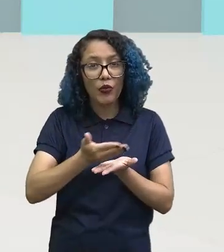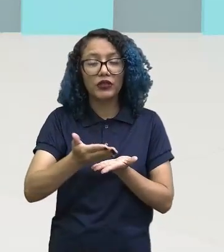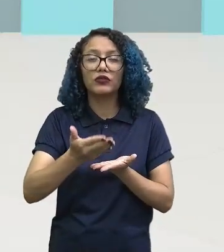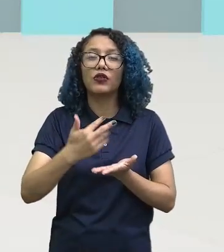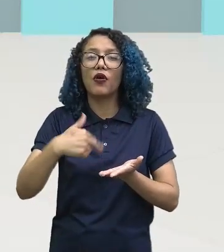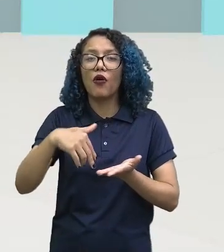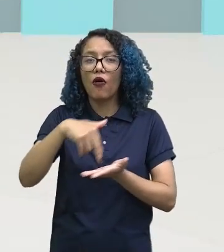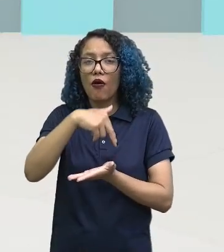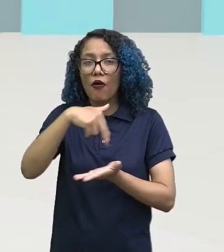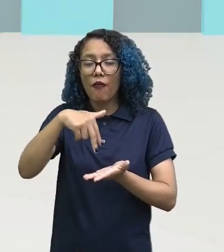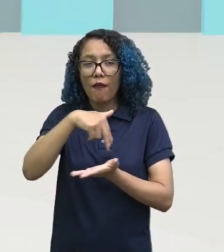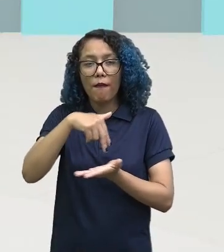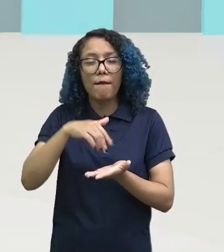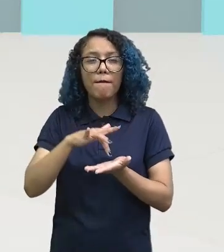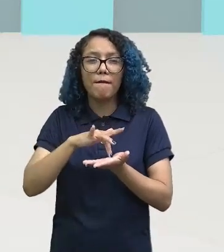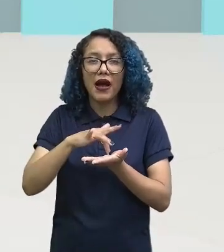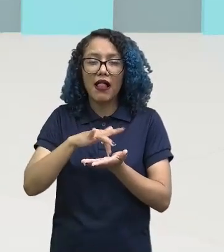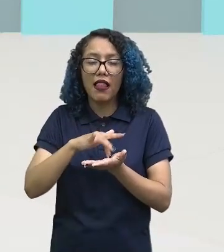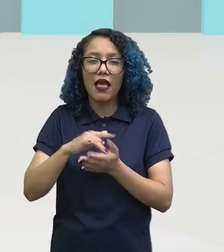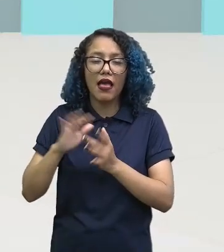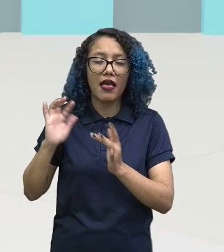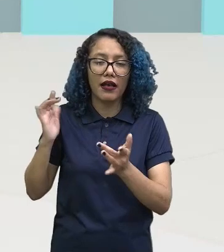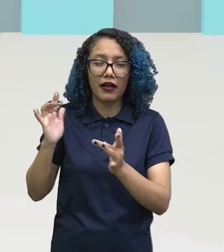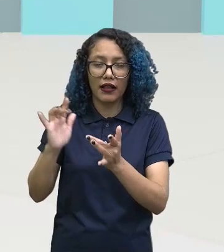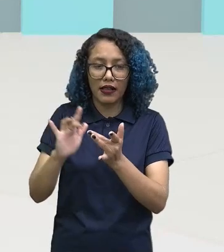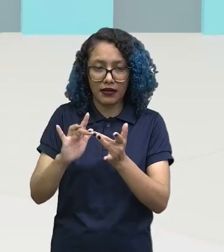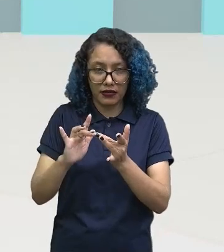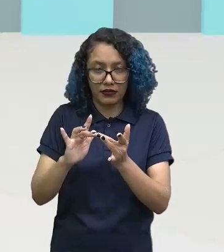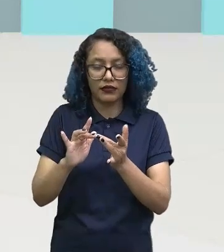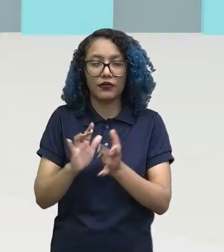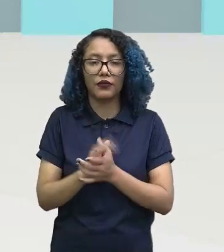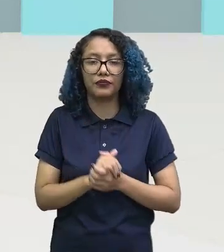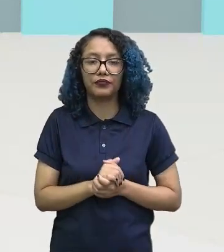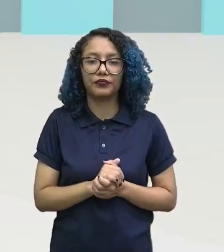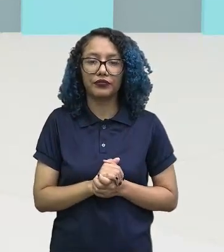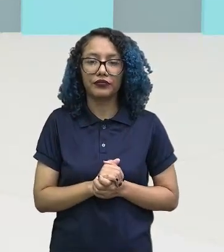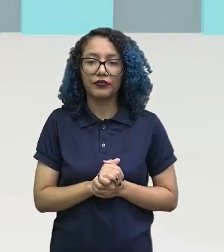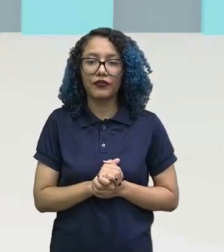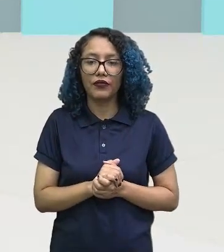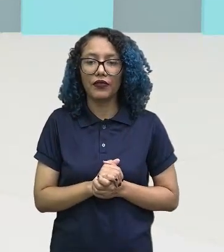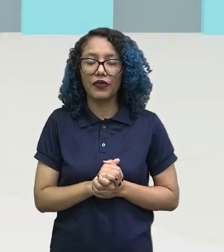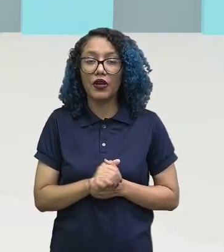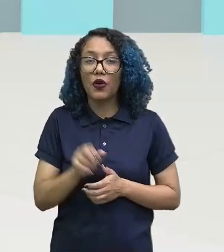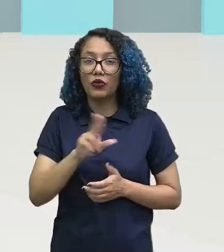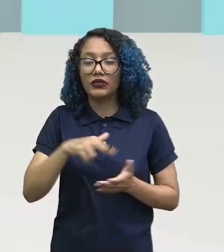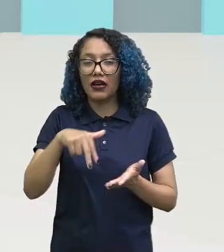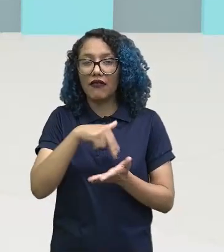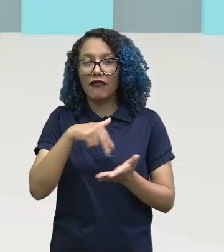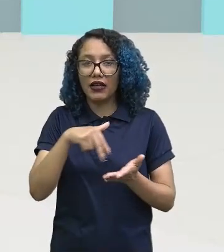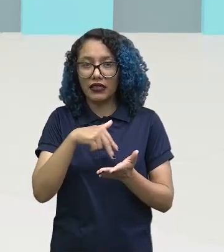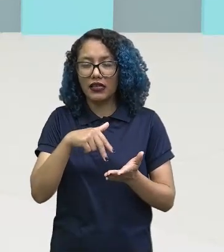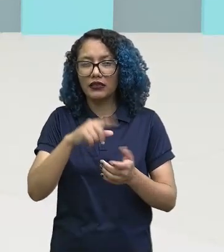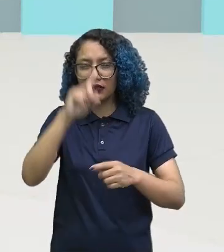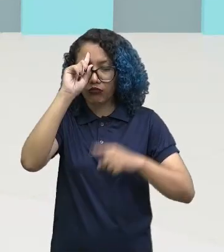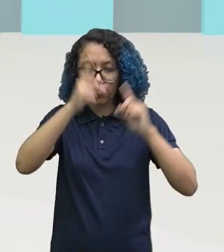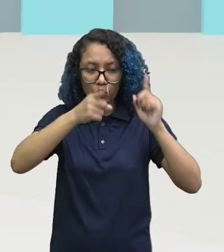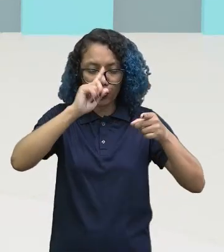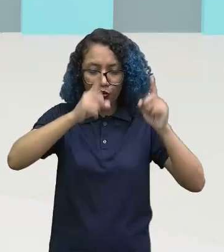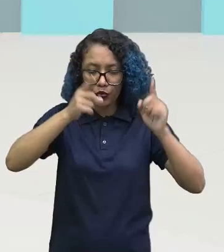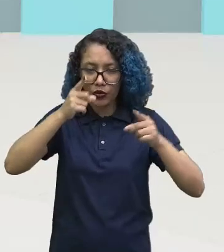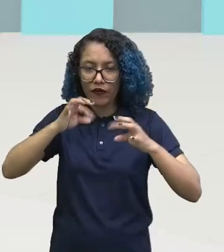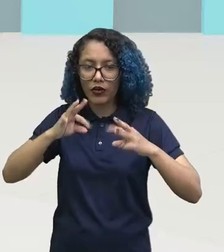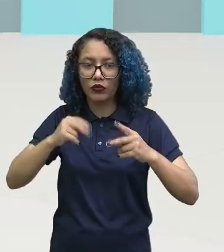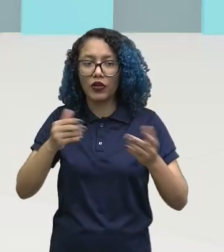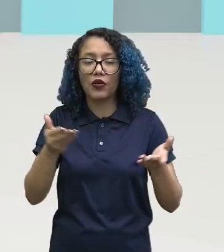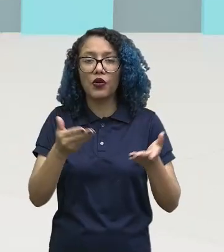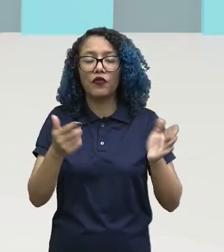Ou seja, através da figura, ele mostrava o quê? Absolutista, ou seja, ele era o rei, então ele mandava em tudo. Vamos mostrar